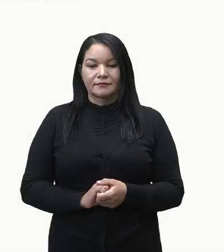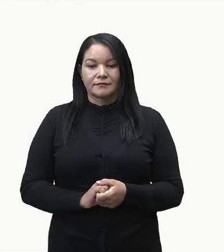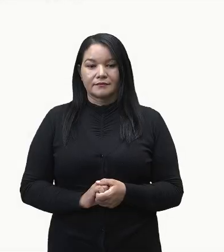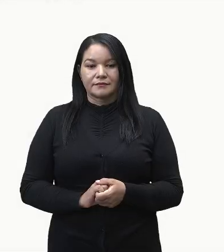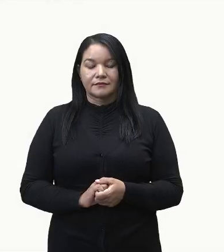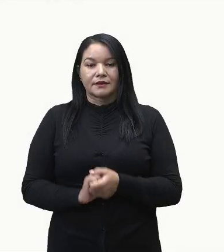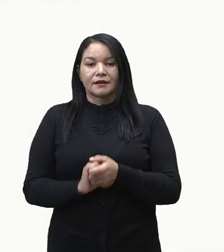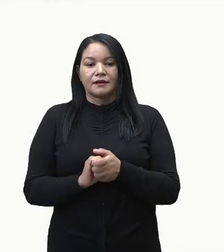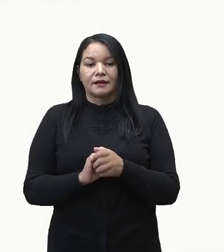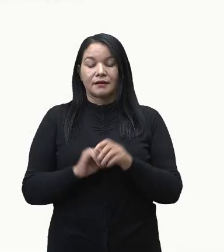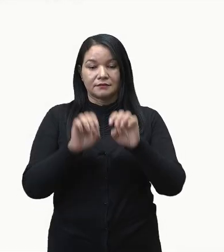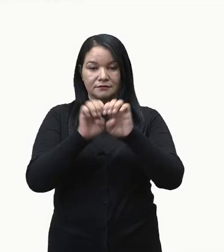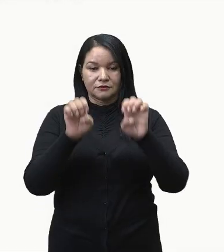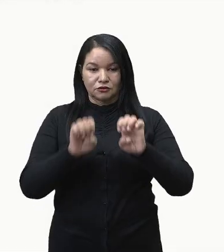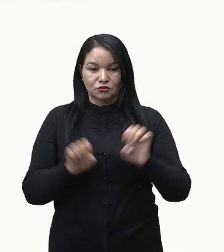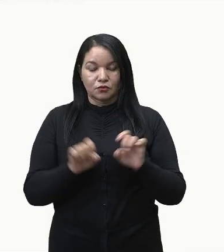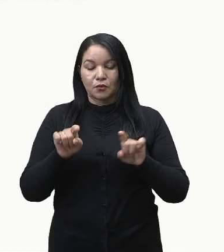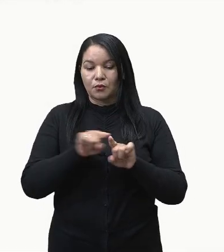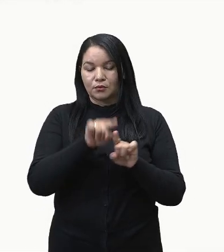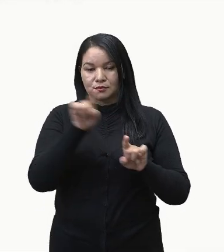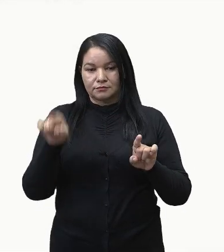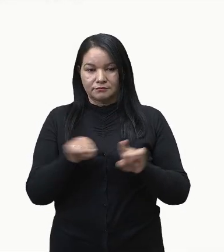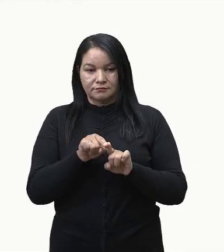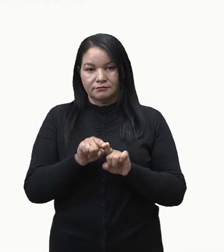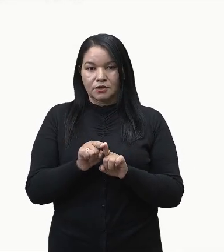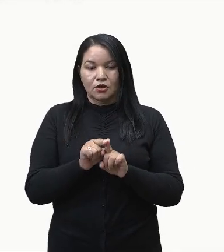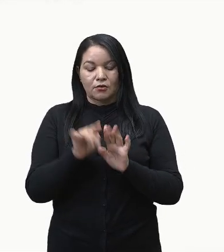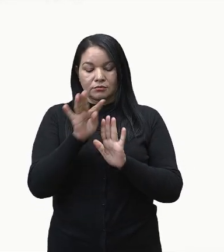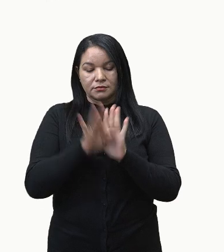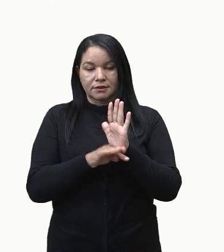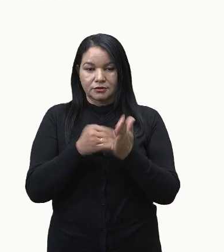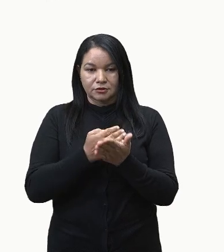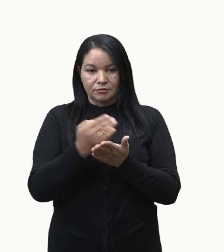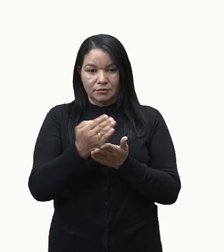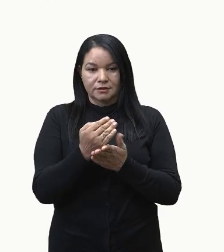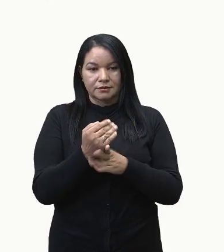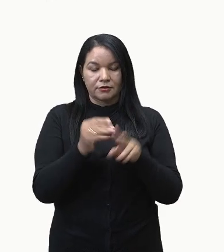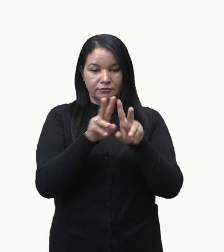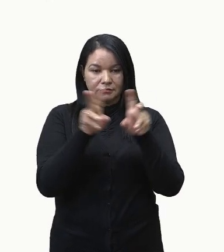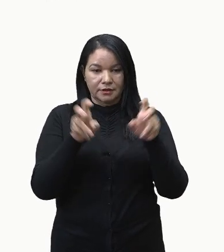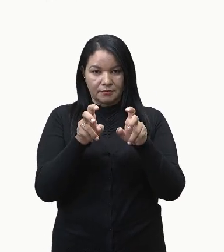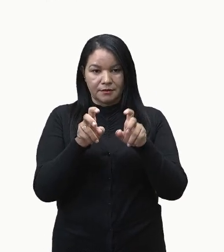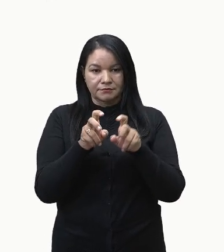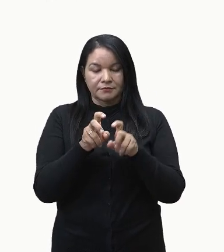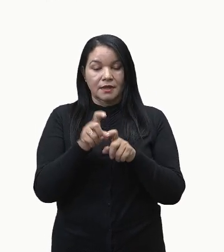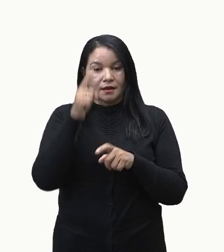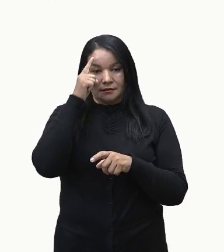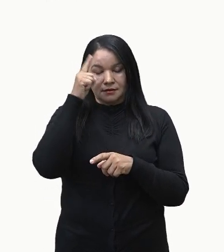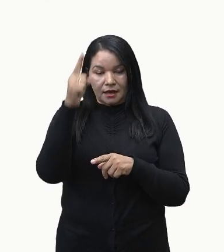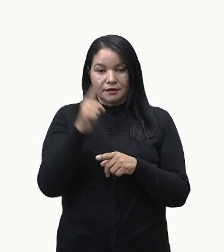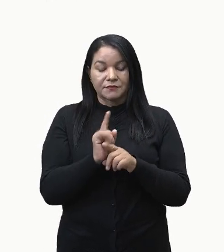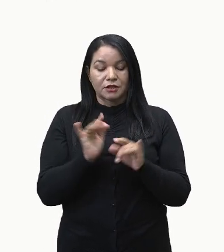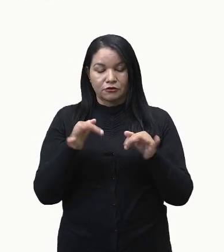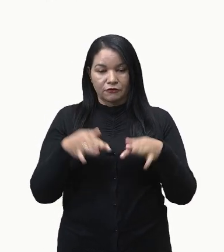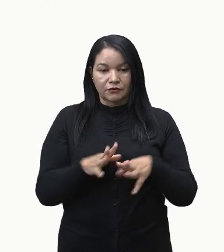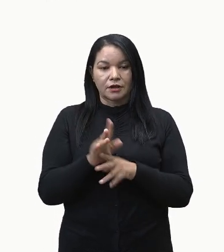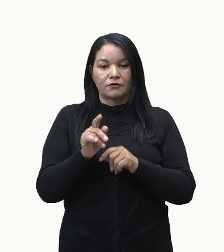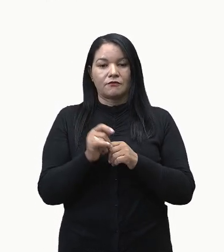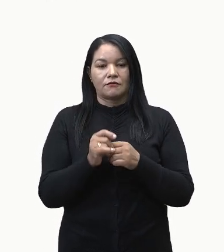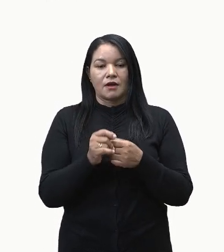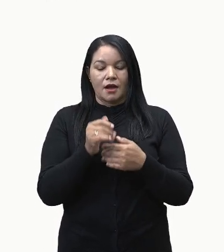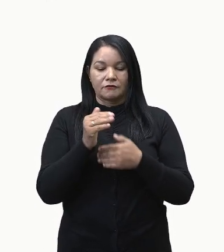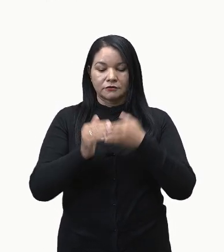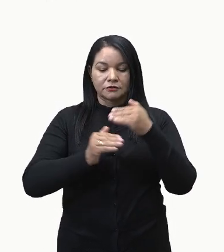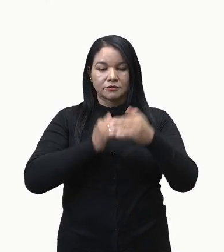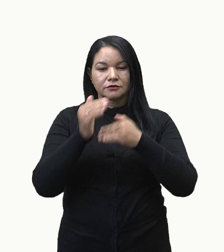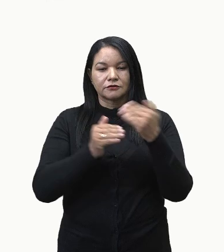volta. Então, o texto ele começa com um tema ou uma ideia e lá no final, não, a história vai se desenvolvendo por